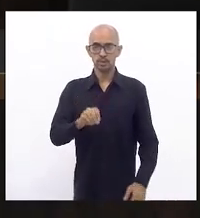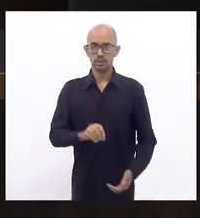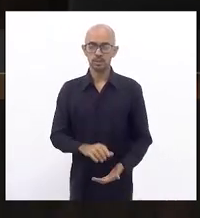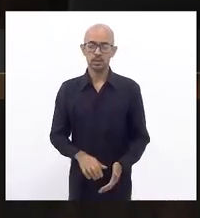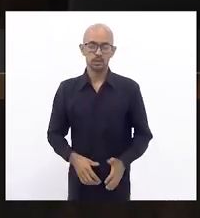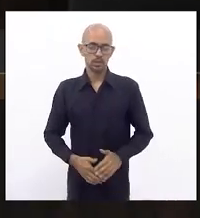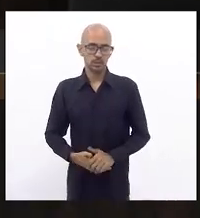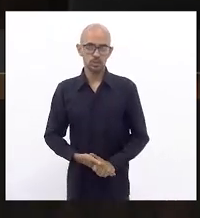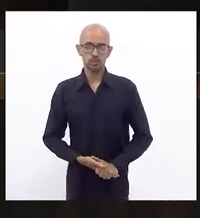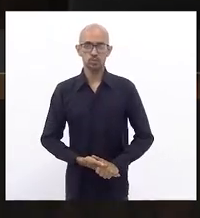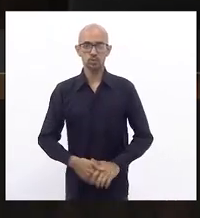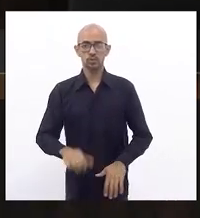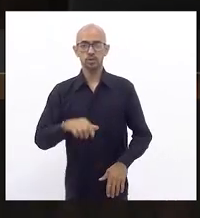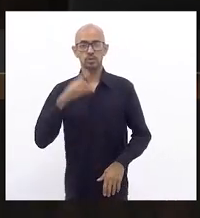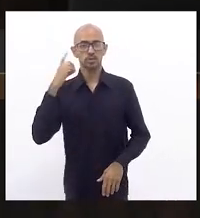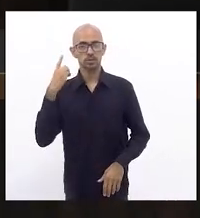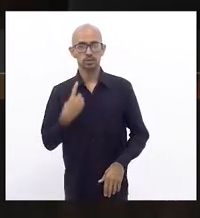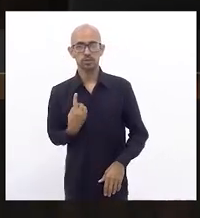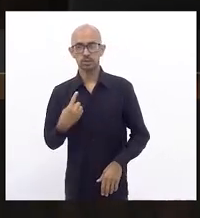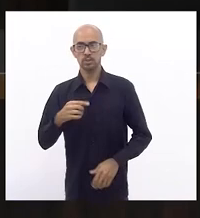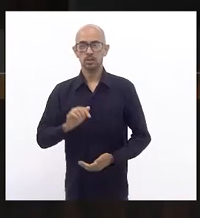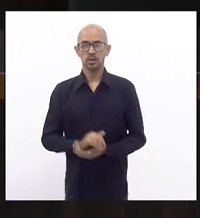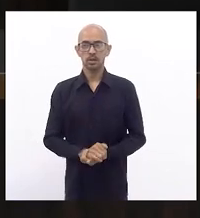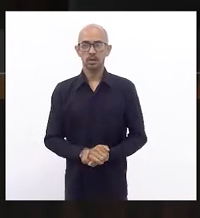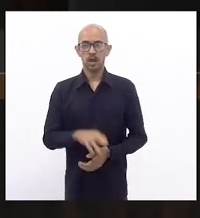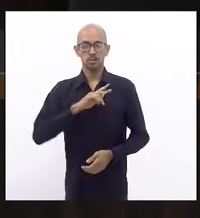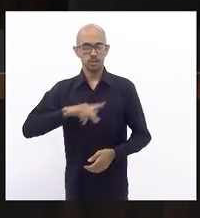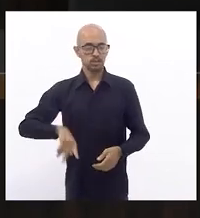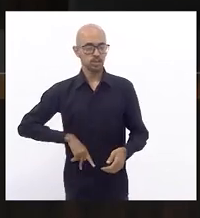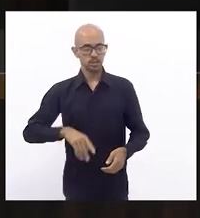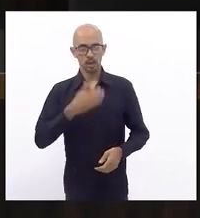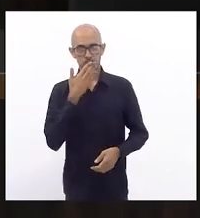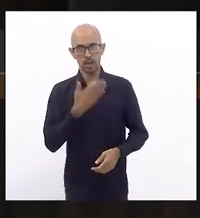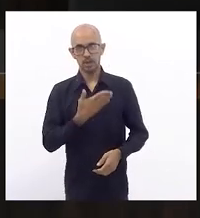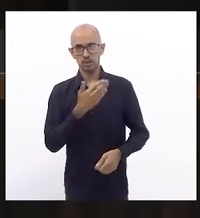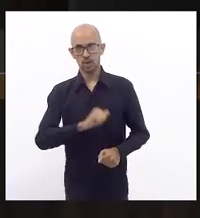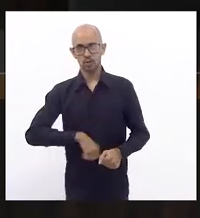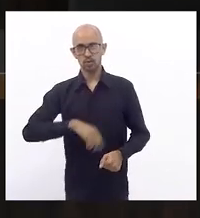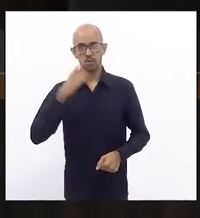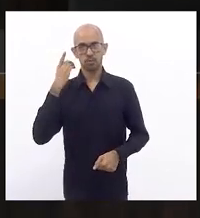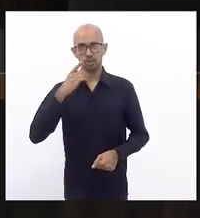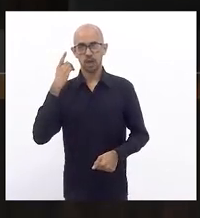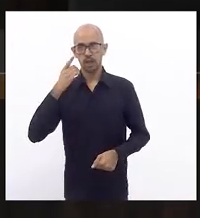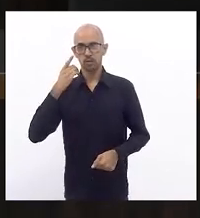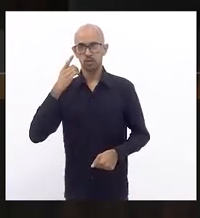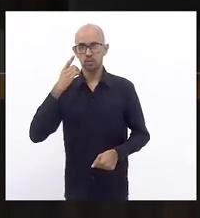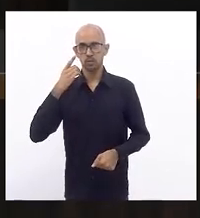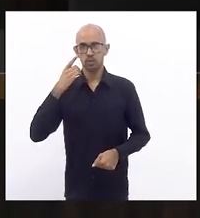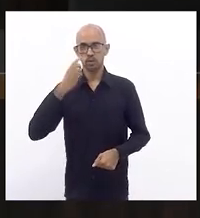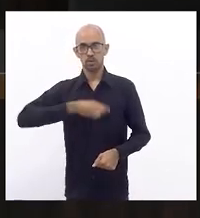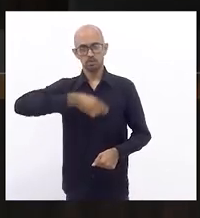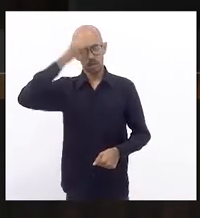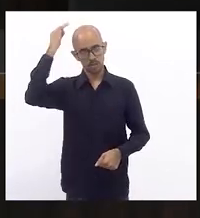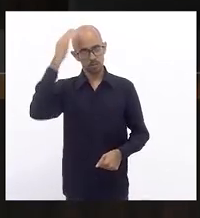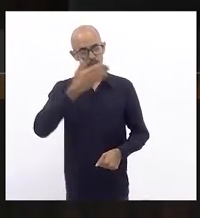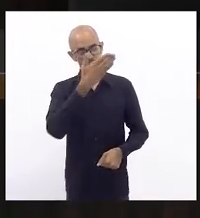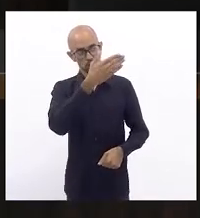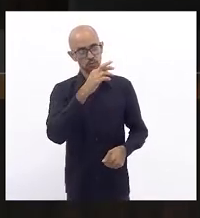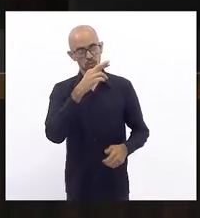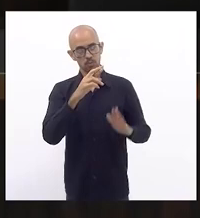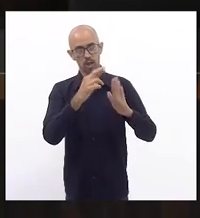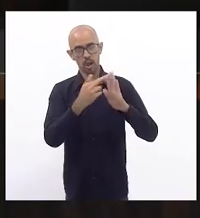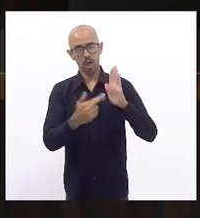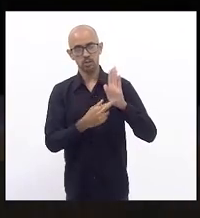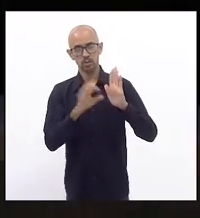Fernandes, deputada Dani Monteiro. A presidência designa o deputado Márcio Pacheco como relator